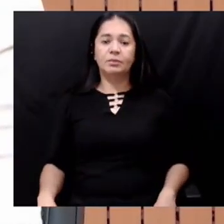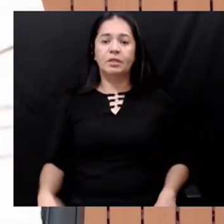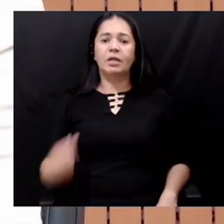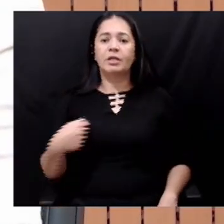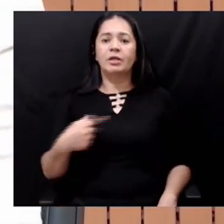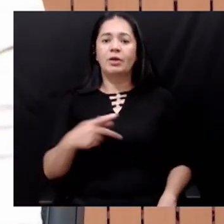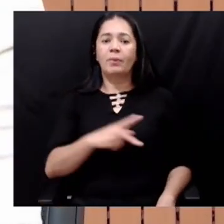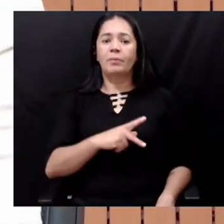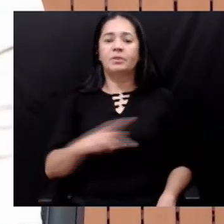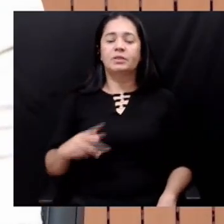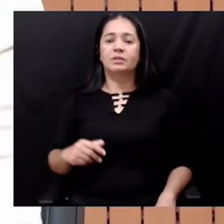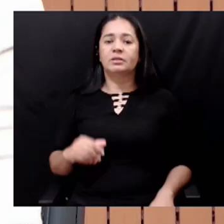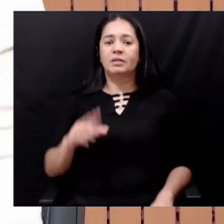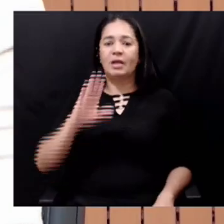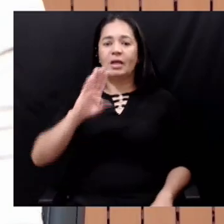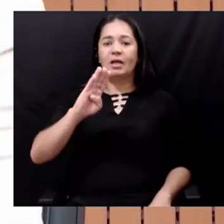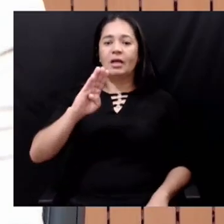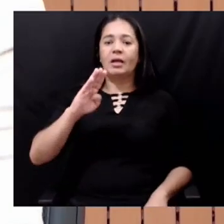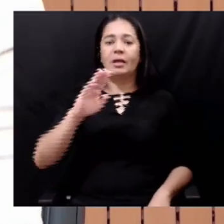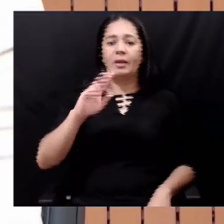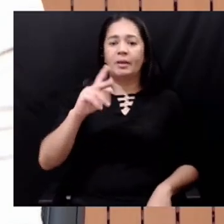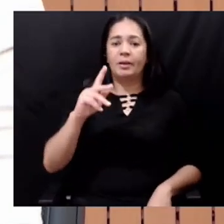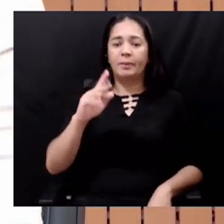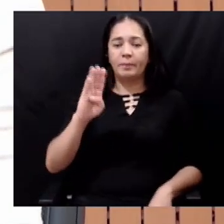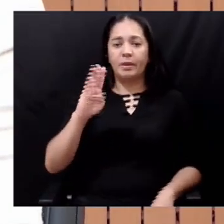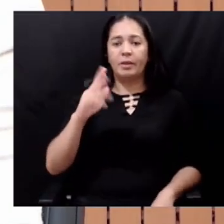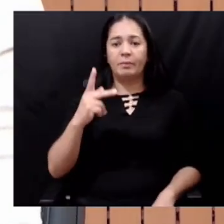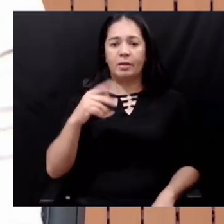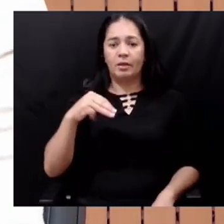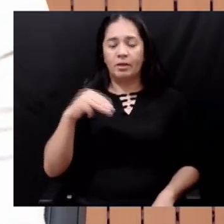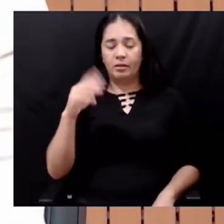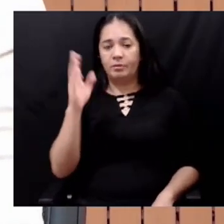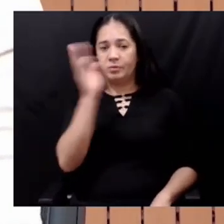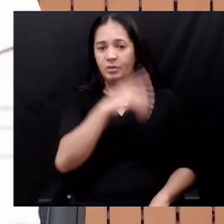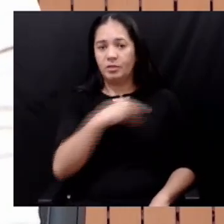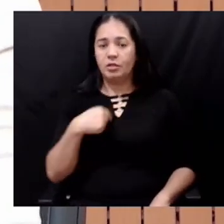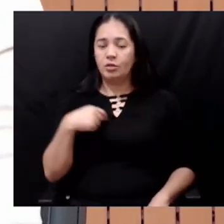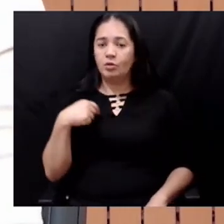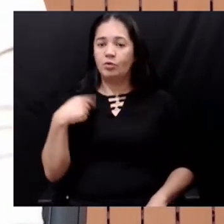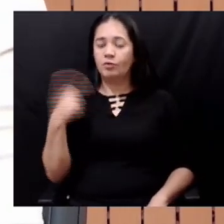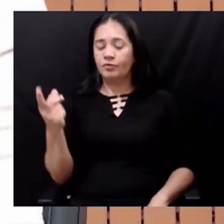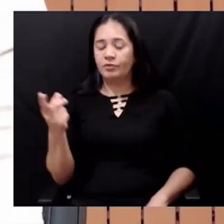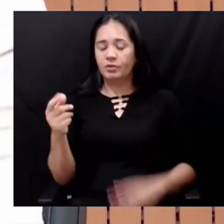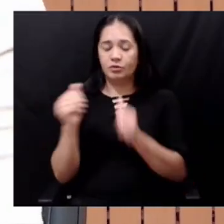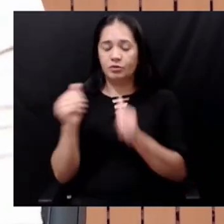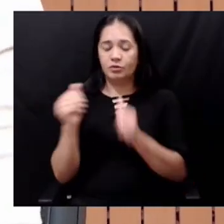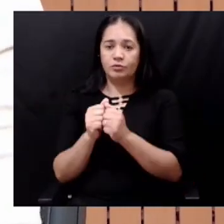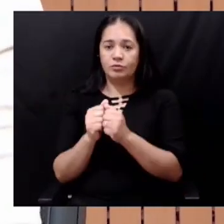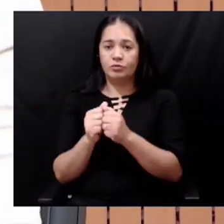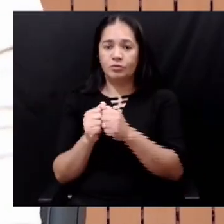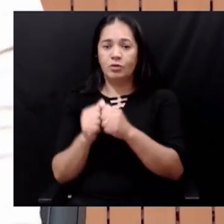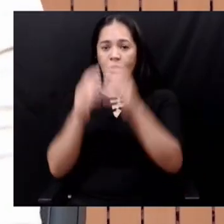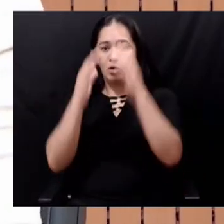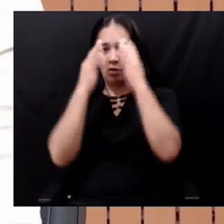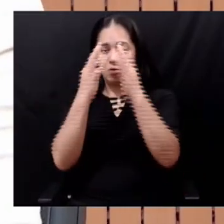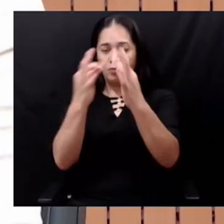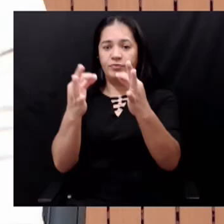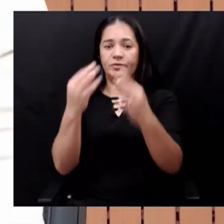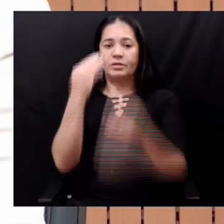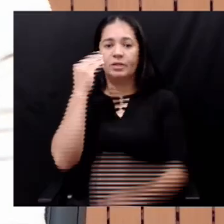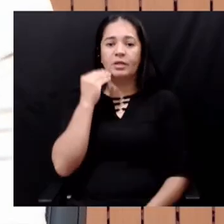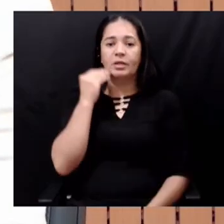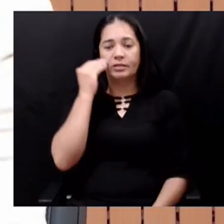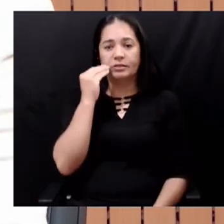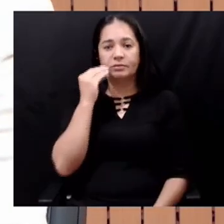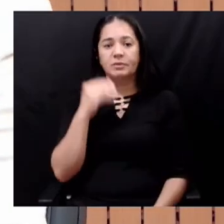Negros, e estive lá compartilhando e ouvi a experiência, como inclusive na nota técnica, essa